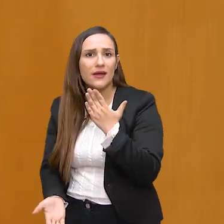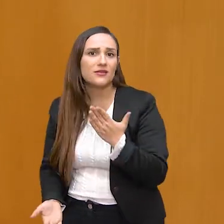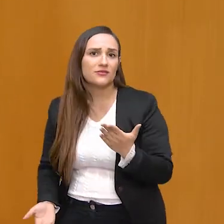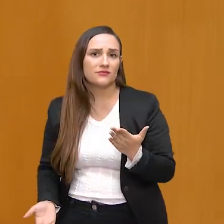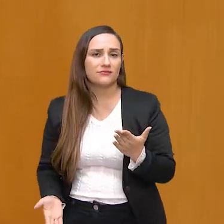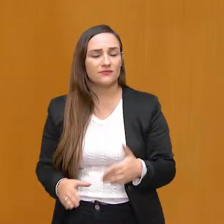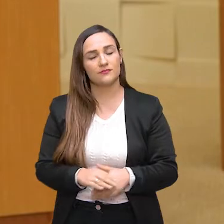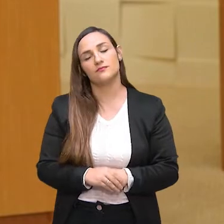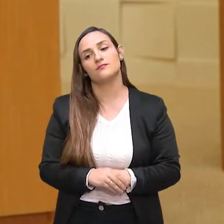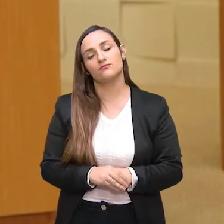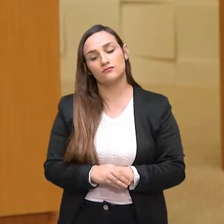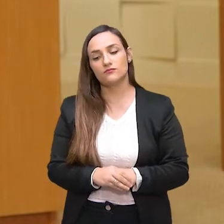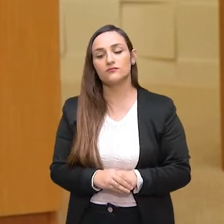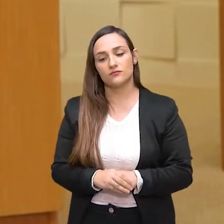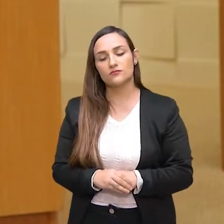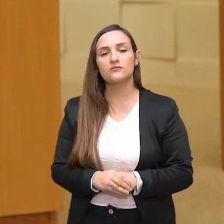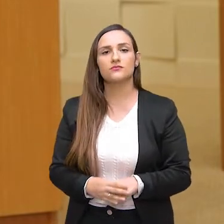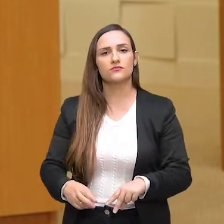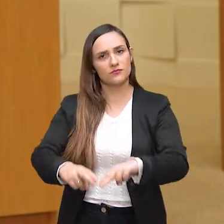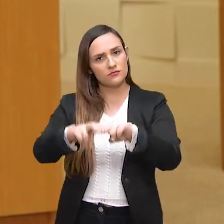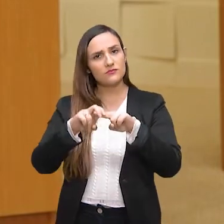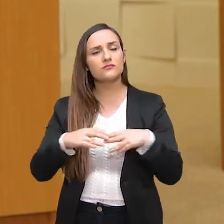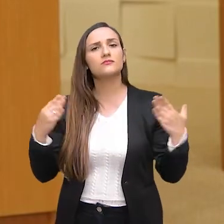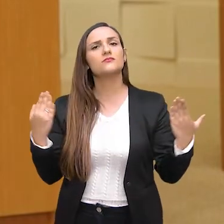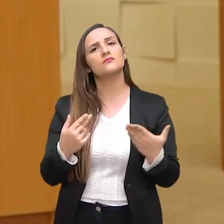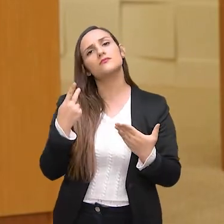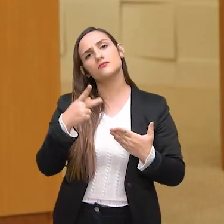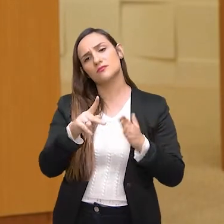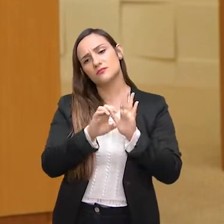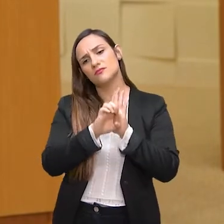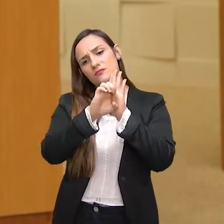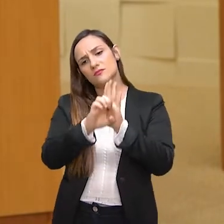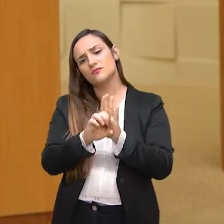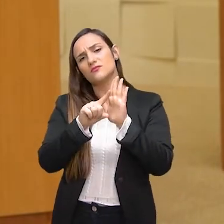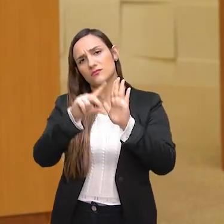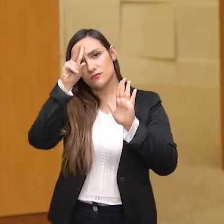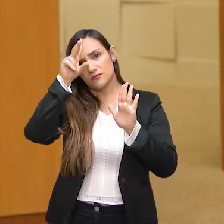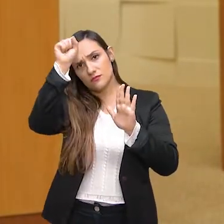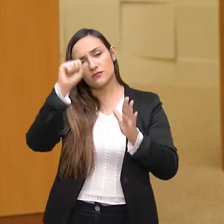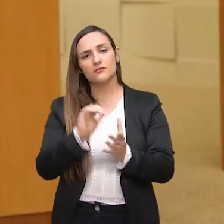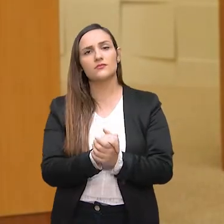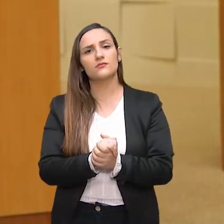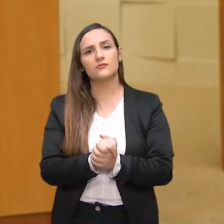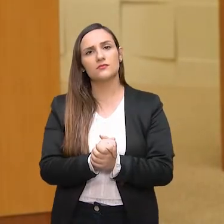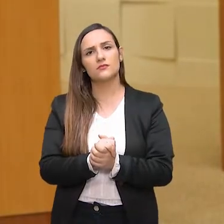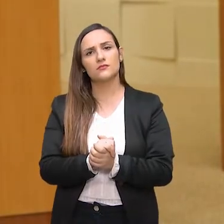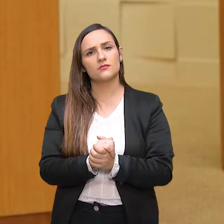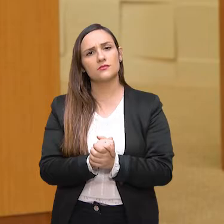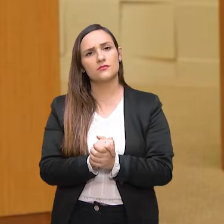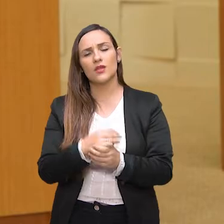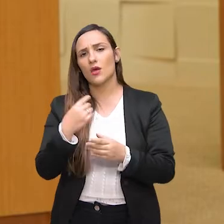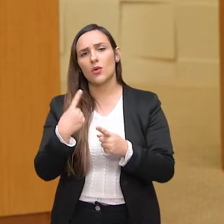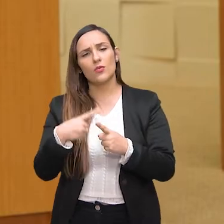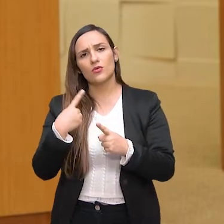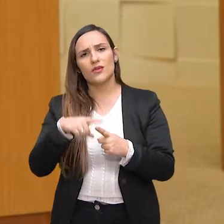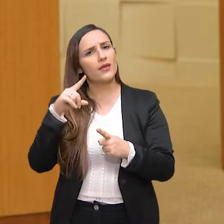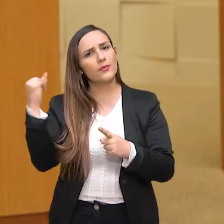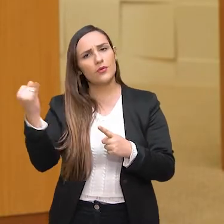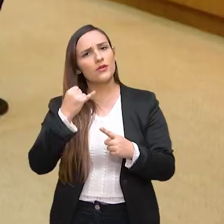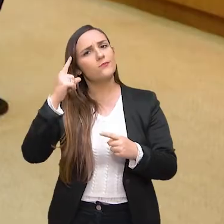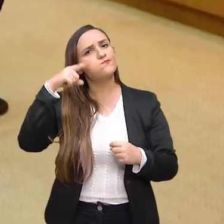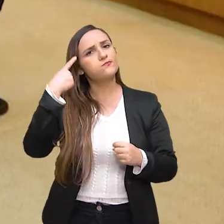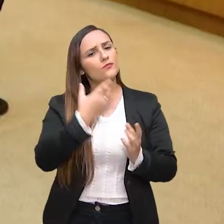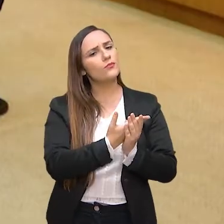validade. Pensando dessa forma, né, nesse exemplo tão significativo, qual é a importância do direito